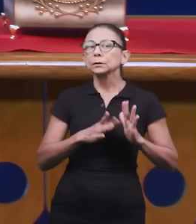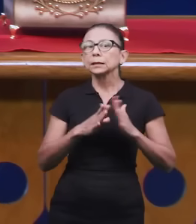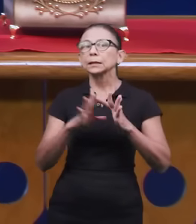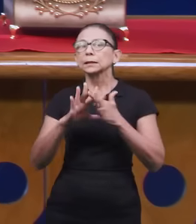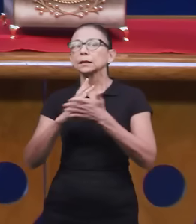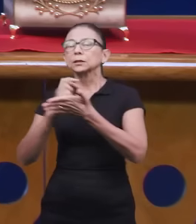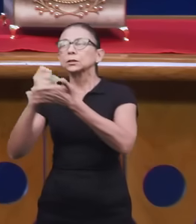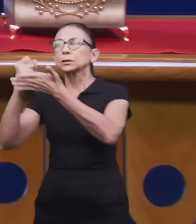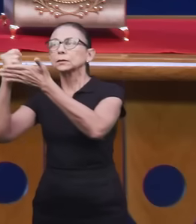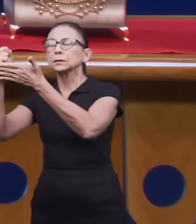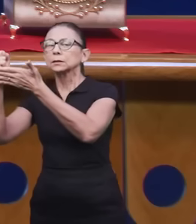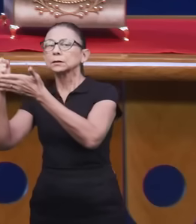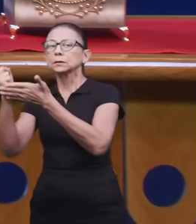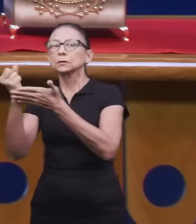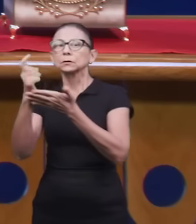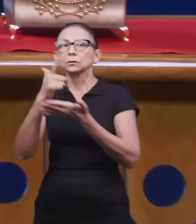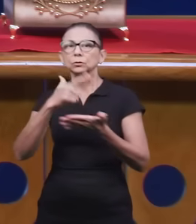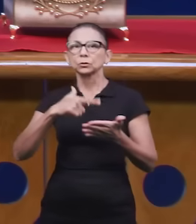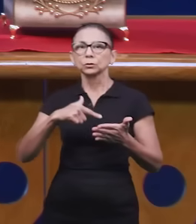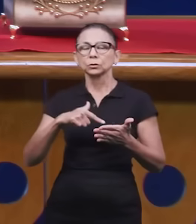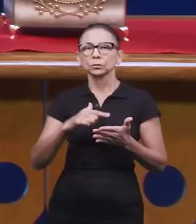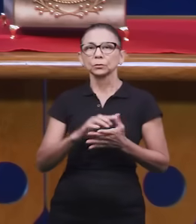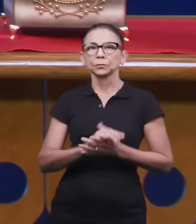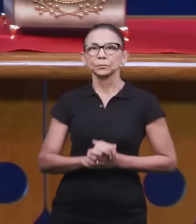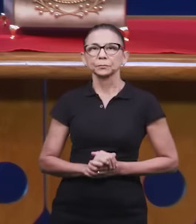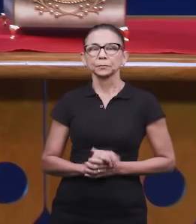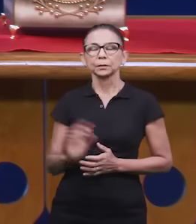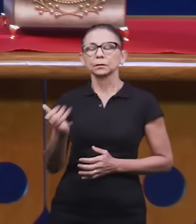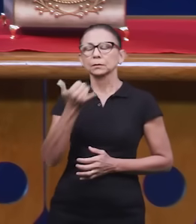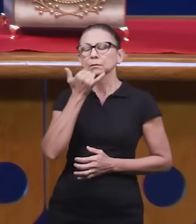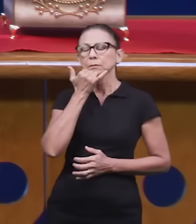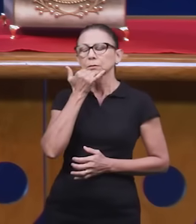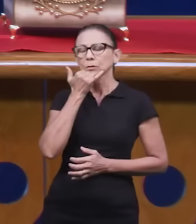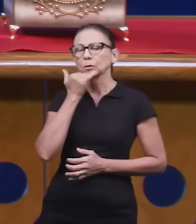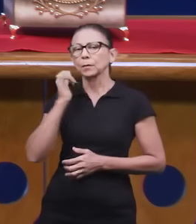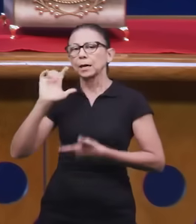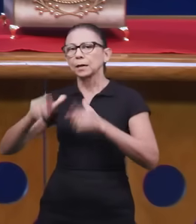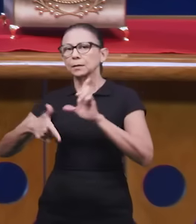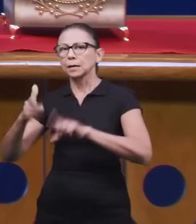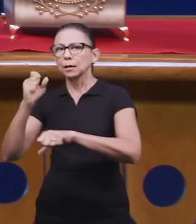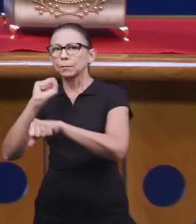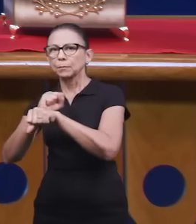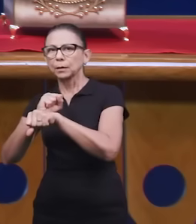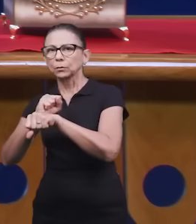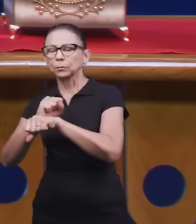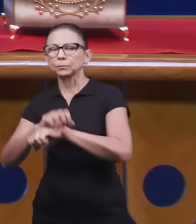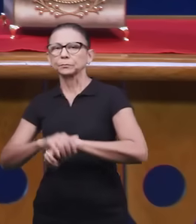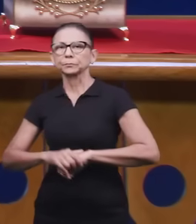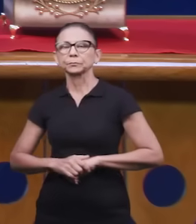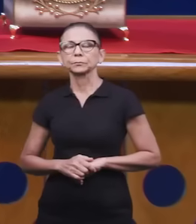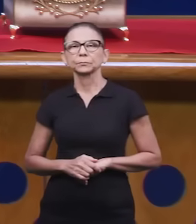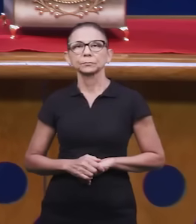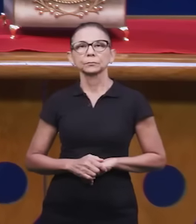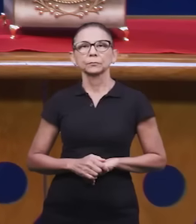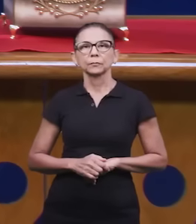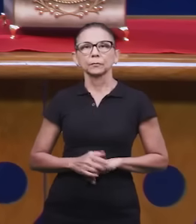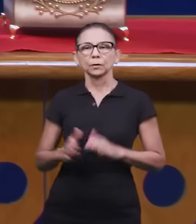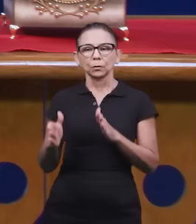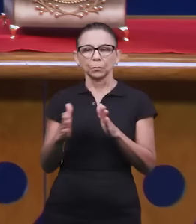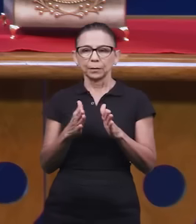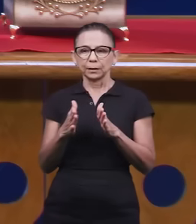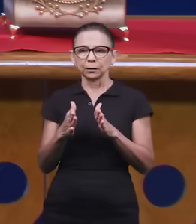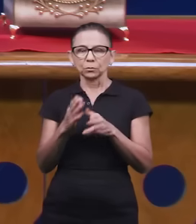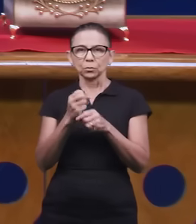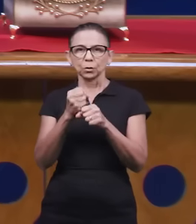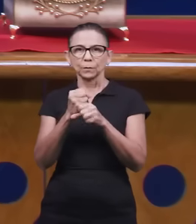introduziu o Novo Testamento e o tempo ficou paralisado para Israel. quando a igreja for arrebatada, o